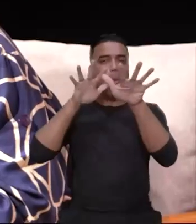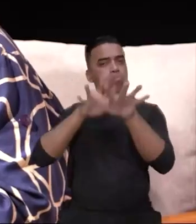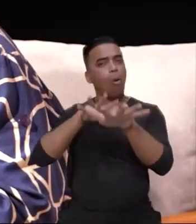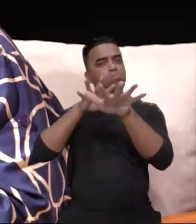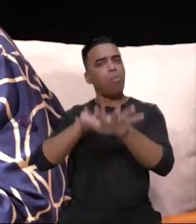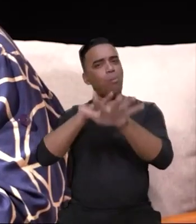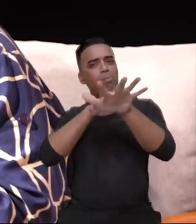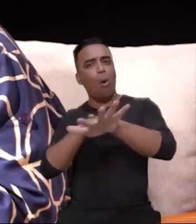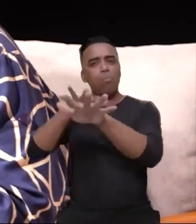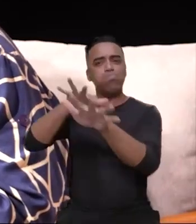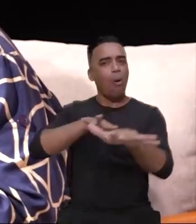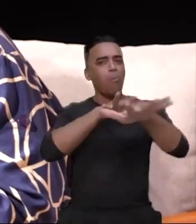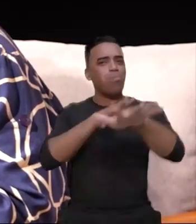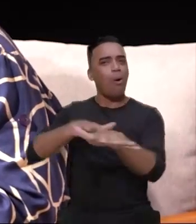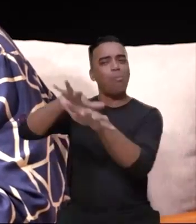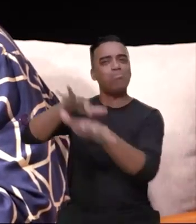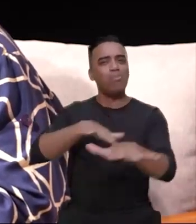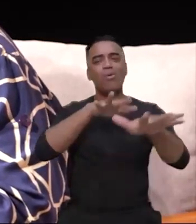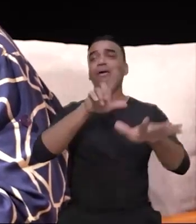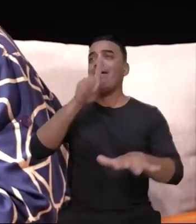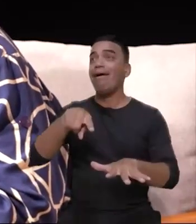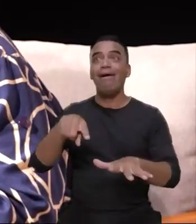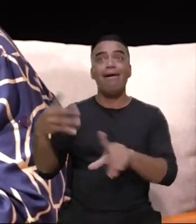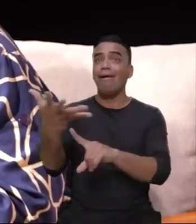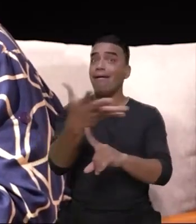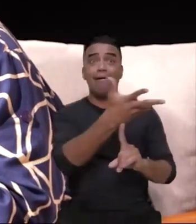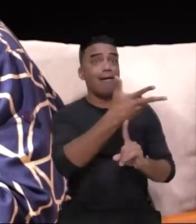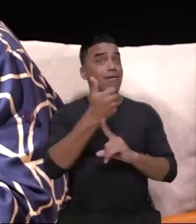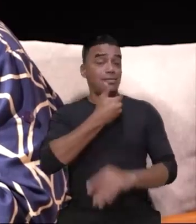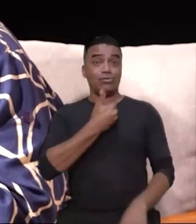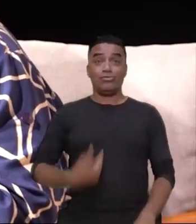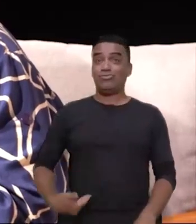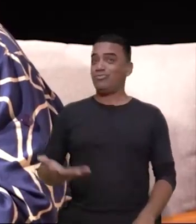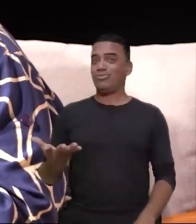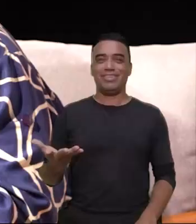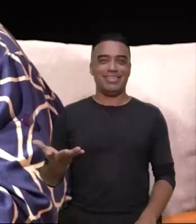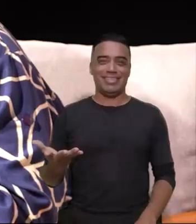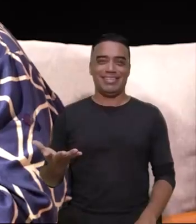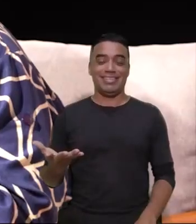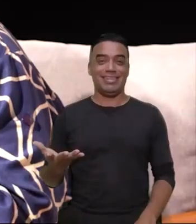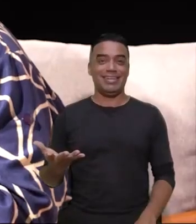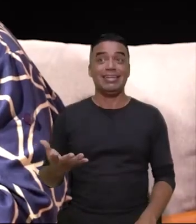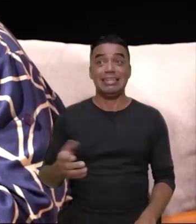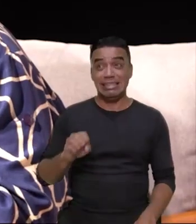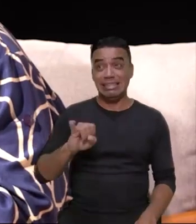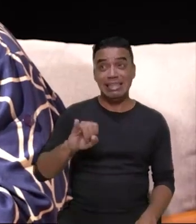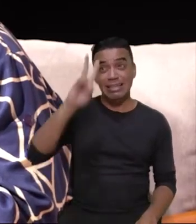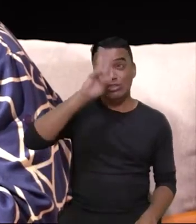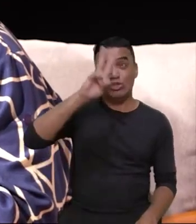desfile, é uma verdadeira aula pública. Então, ser enredo. E